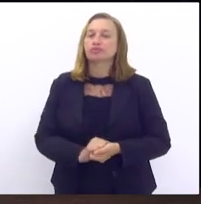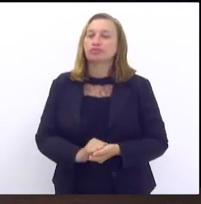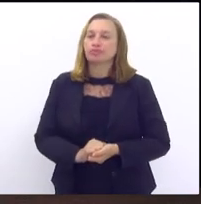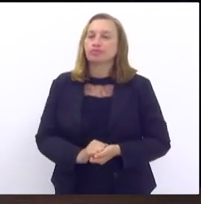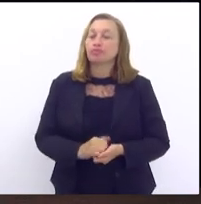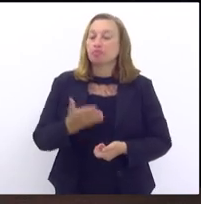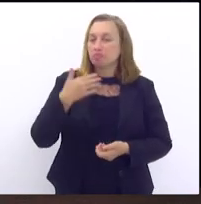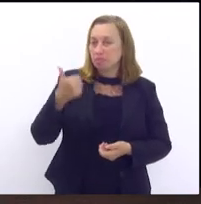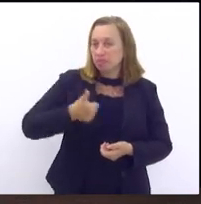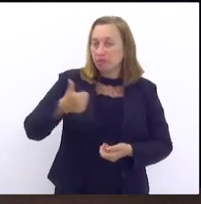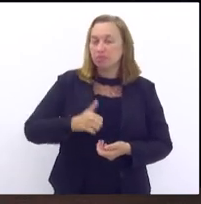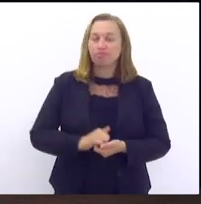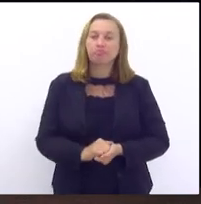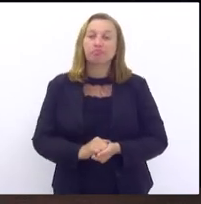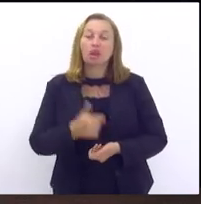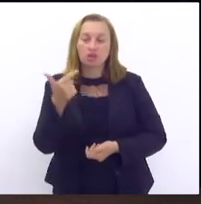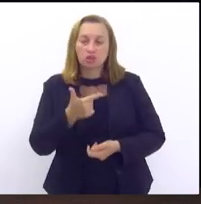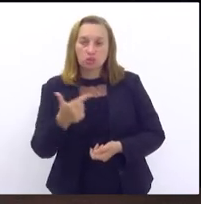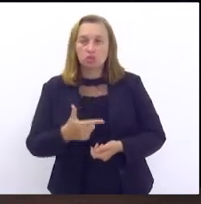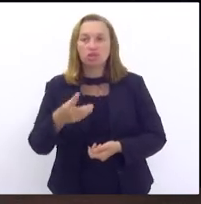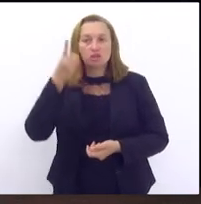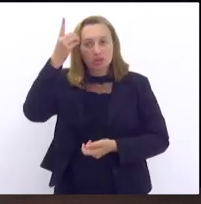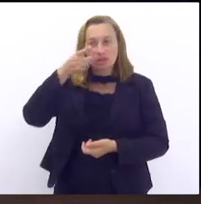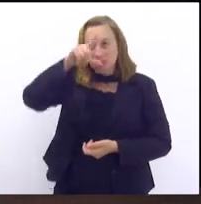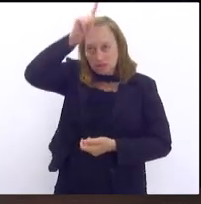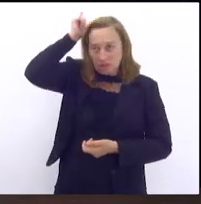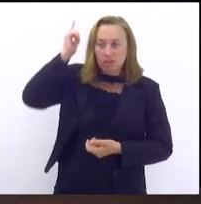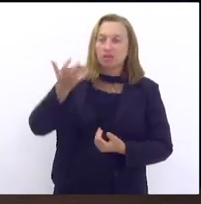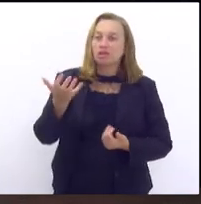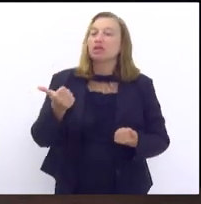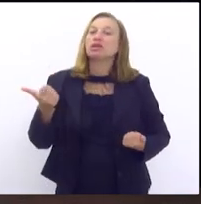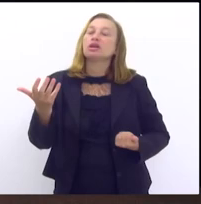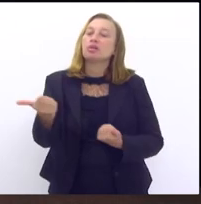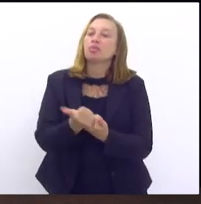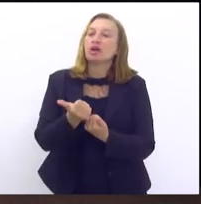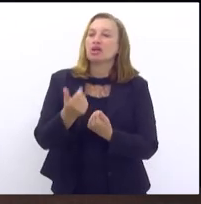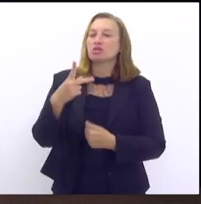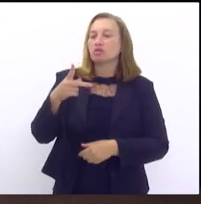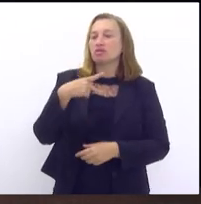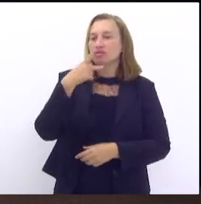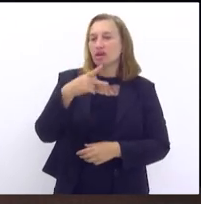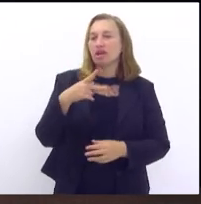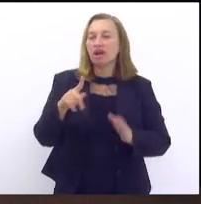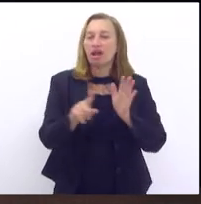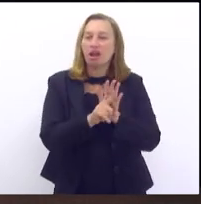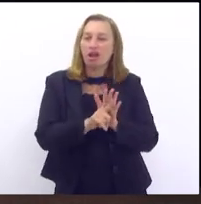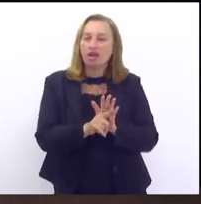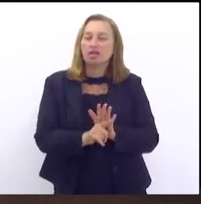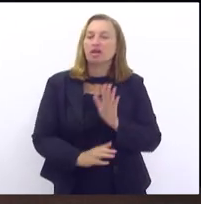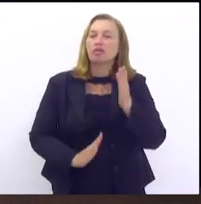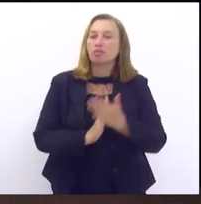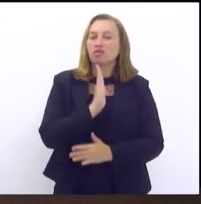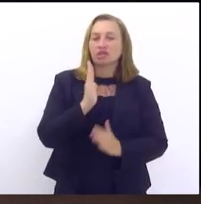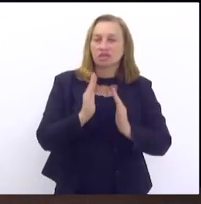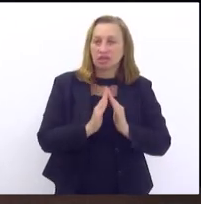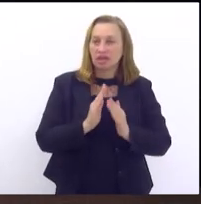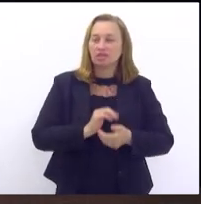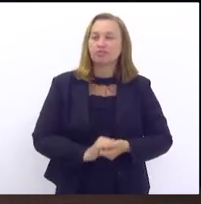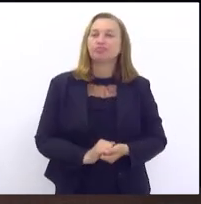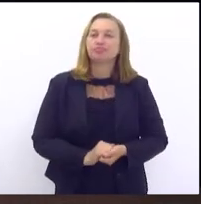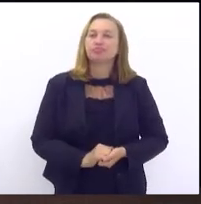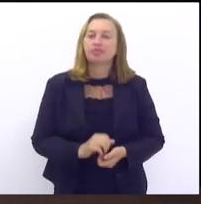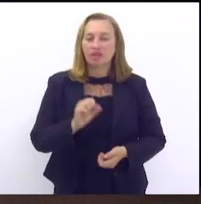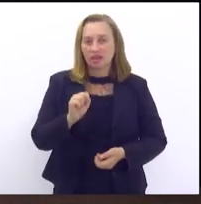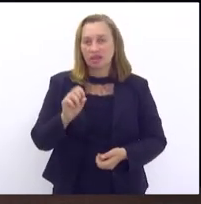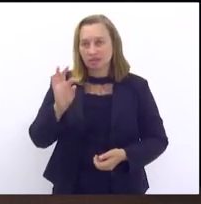o primeiro aspecto. A segunda, deputado Paulo, queria colaborar com a sua fala em relação às leis que nós aprovamos aqui na Casa e que o